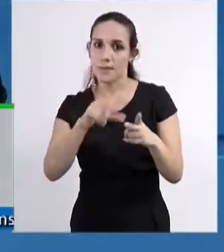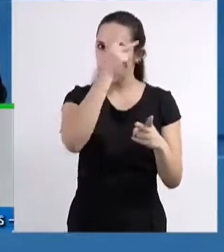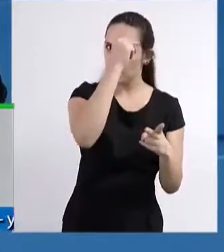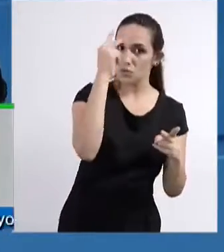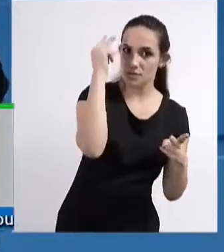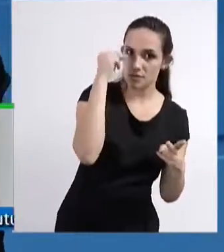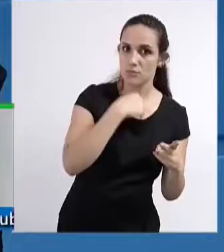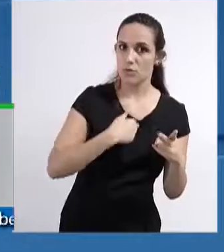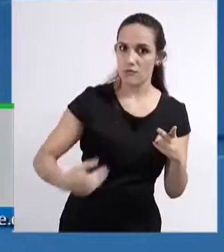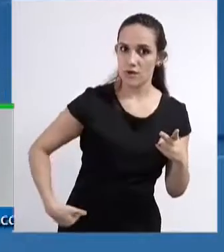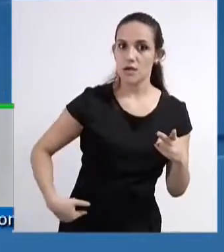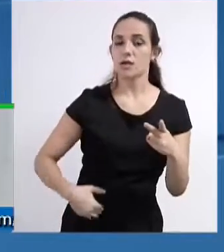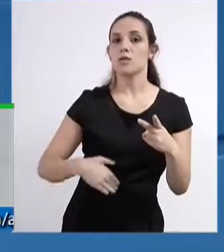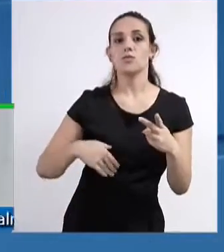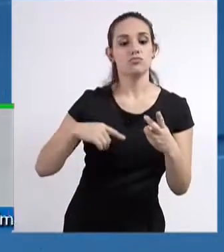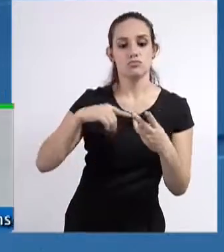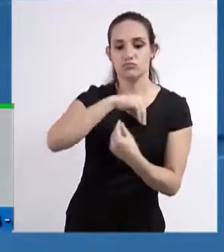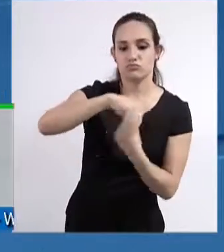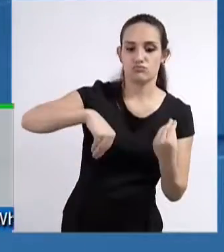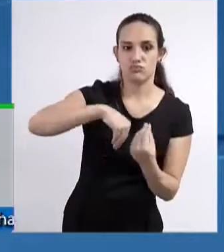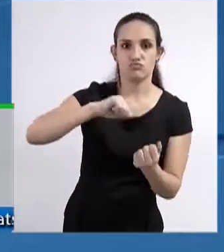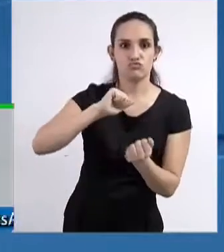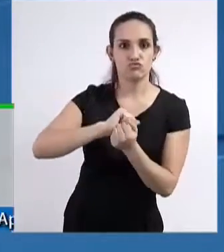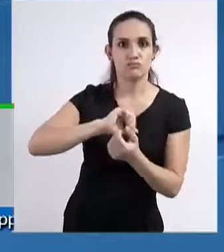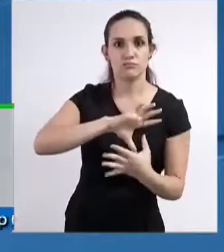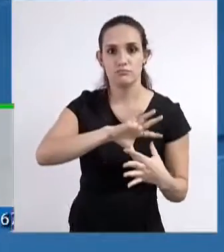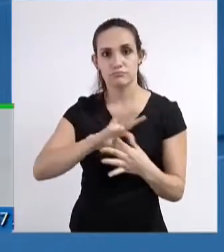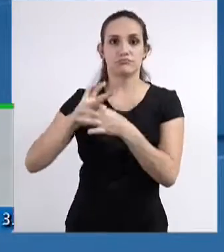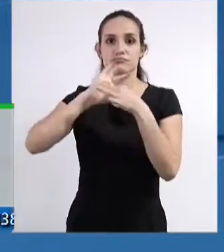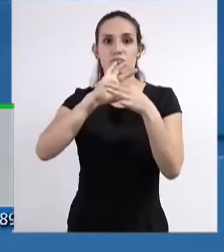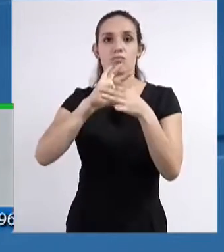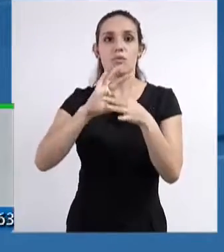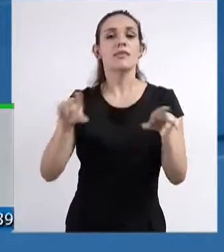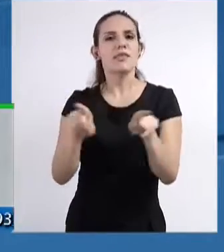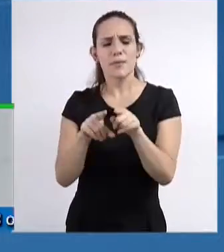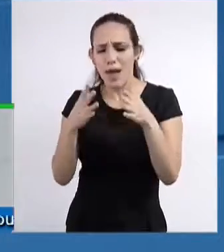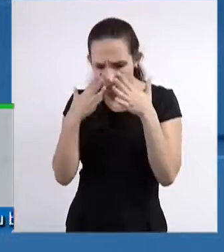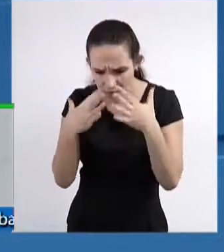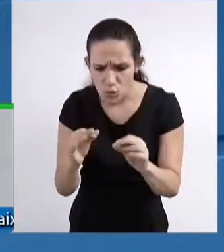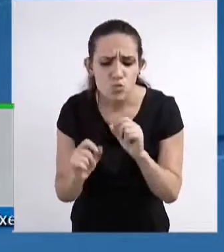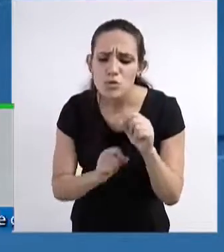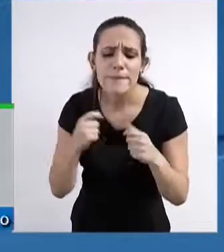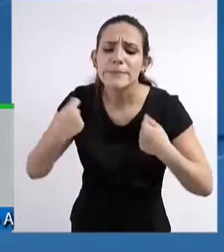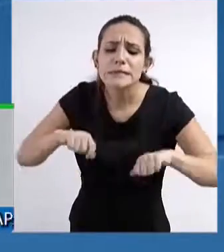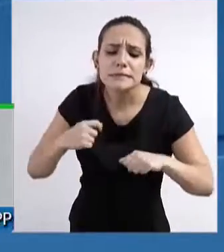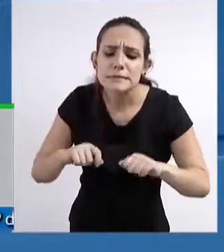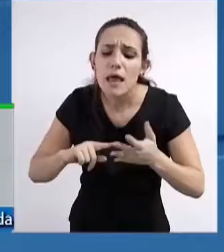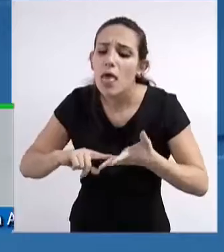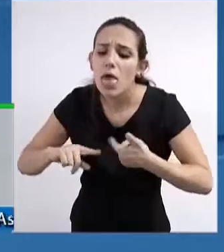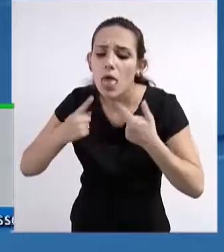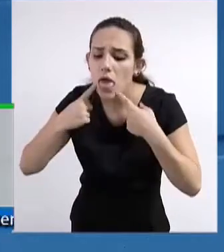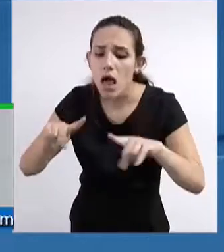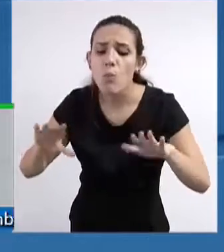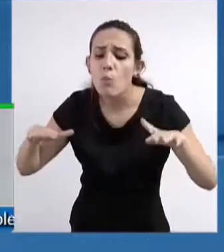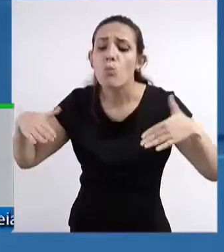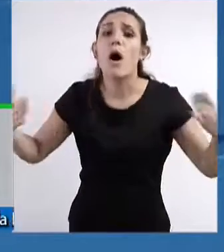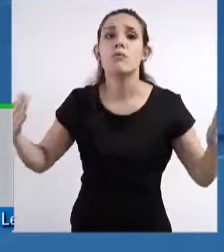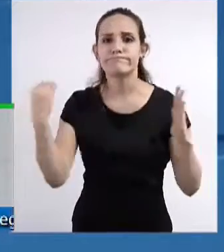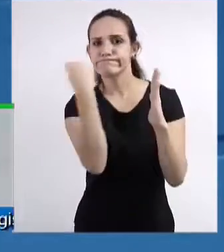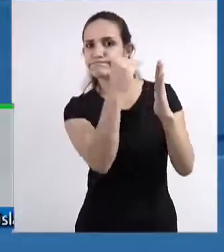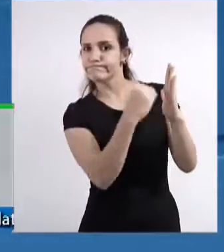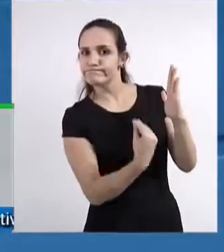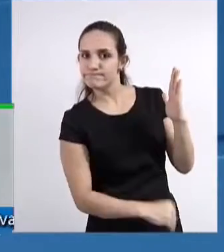municipais de saúde e uma atenção bastante voltada para as reclamações da comunidade. Eu acho que aí é fazer